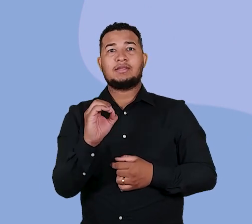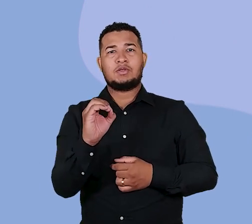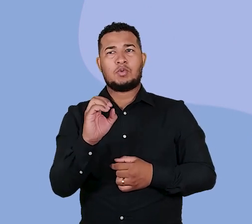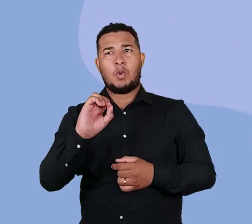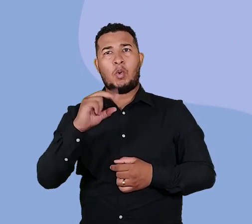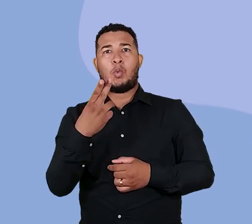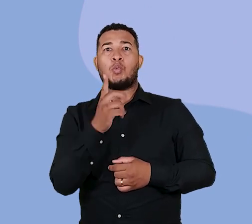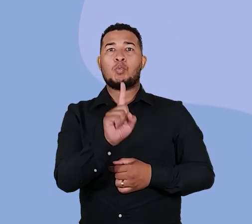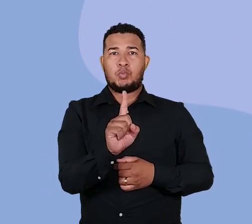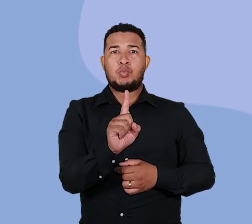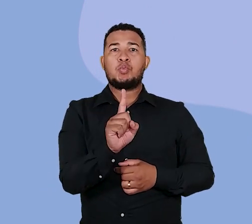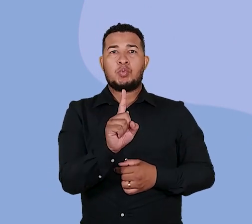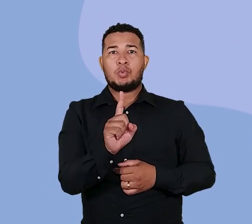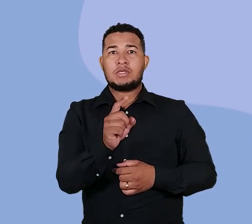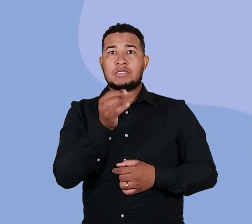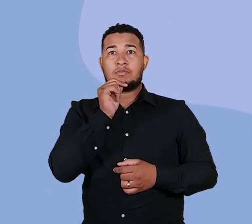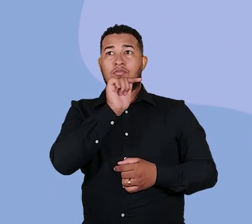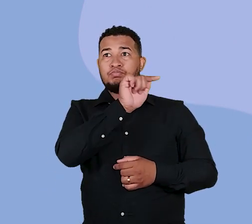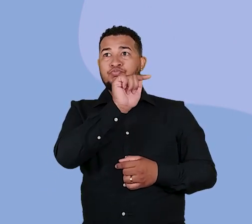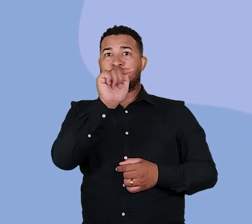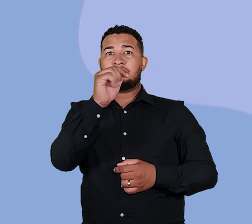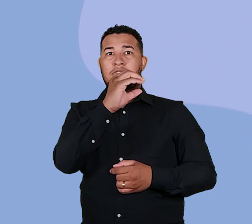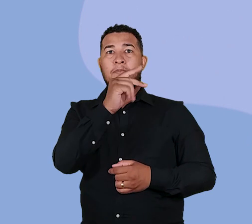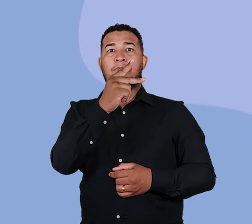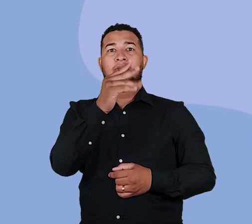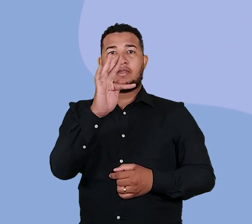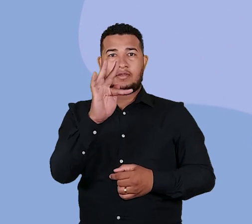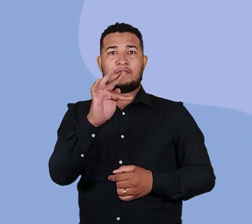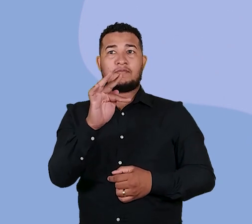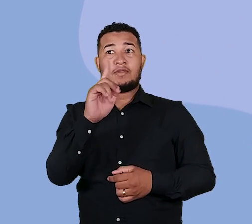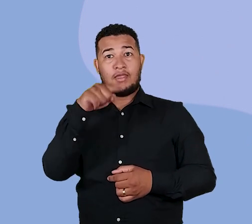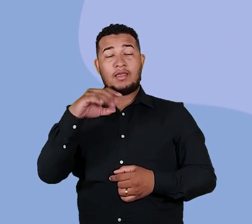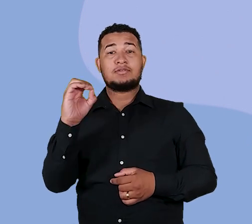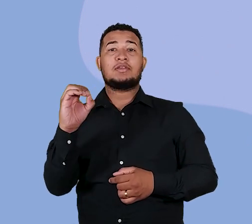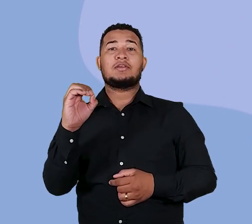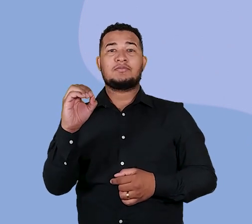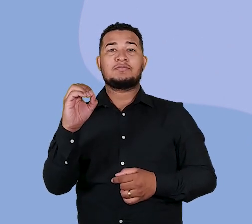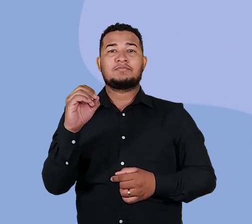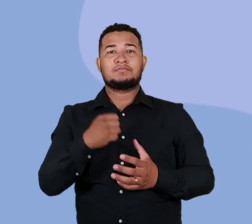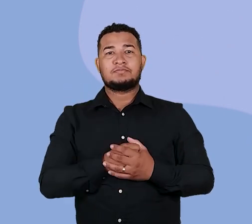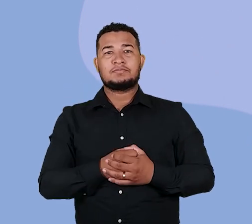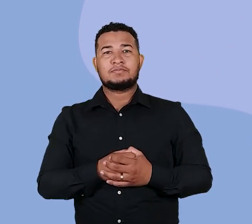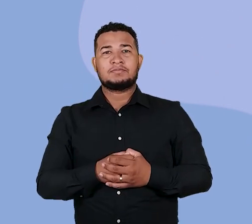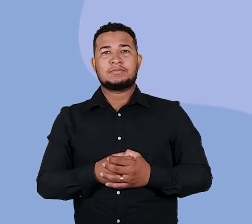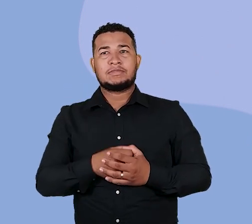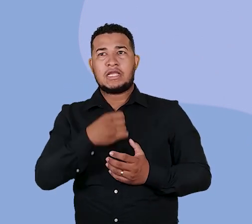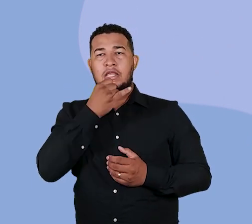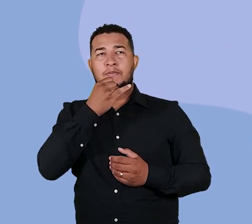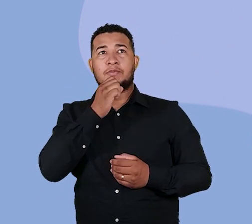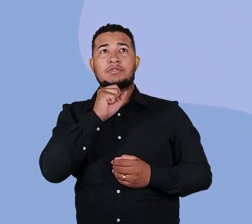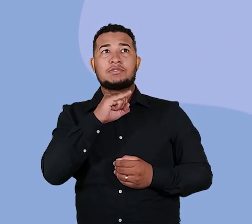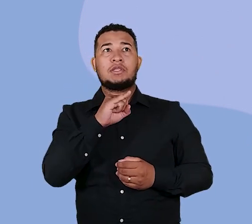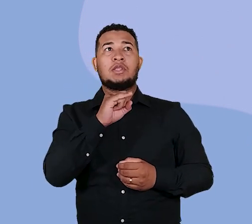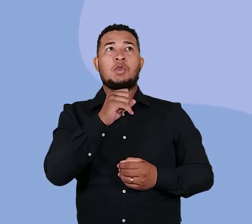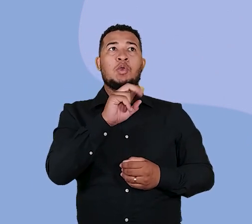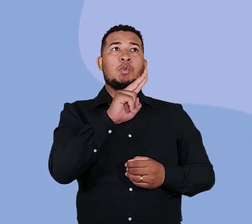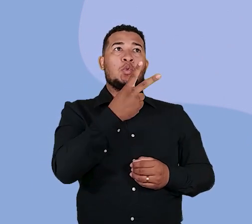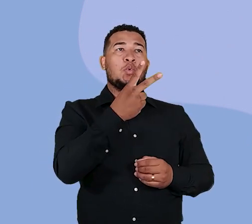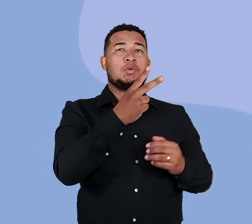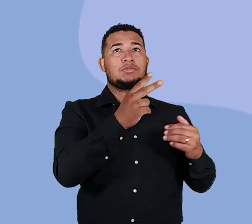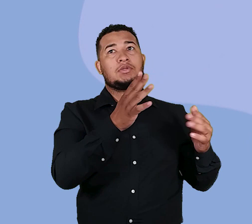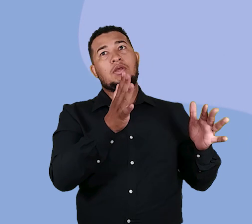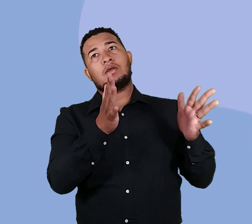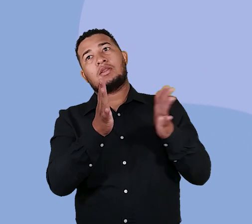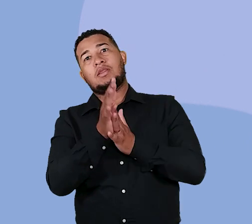0 ou 1, o dígito do seu CPF vai ser 0. Se for 2 ou até